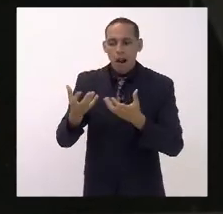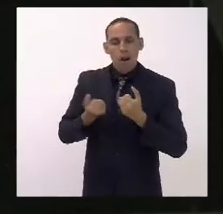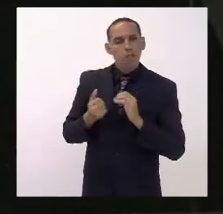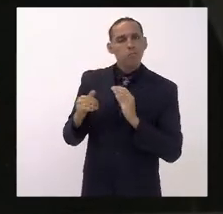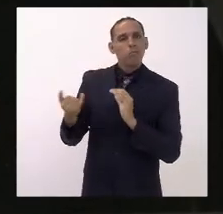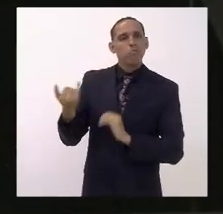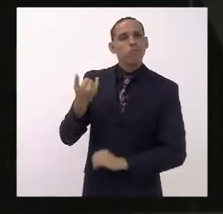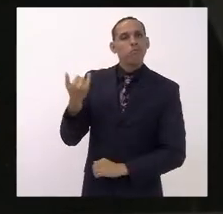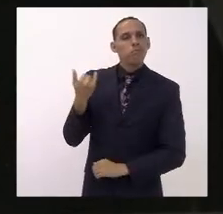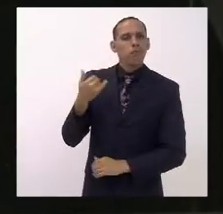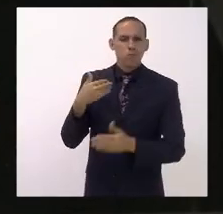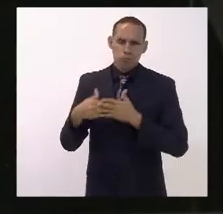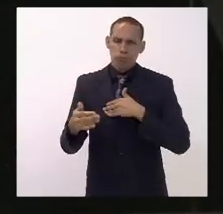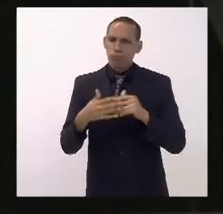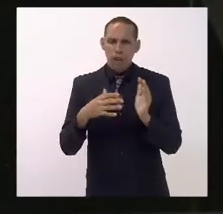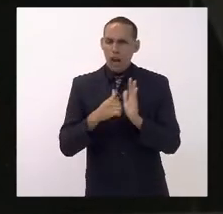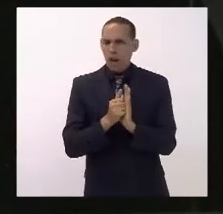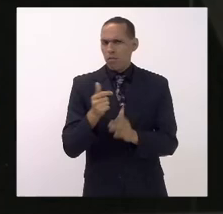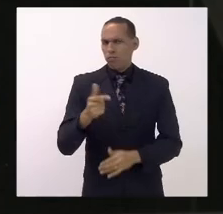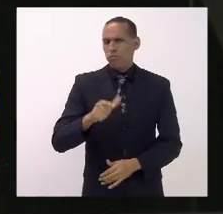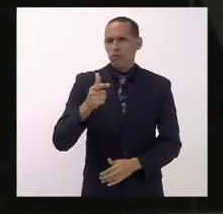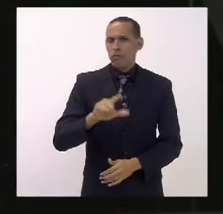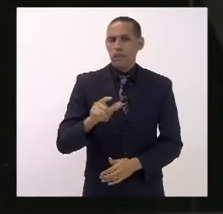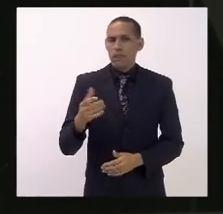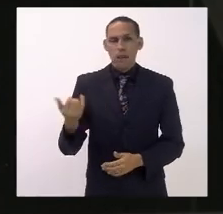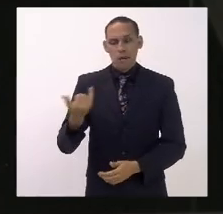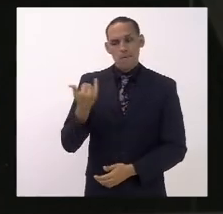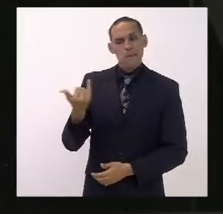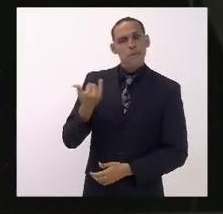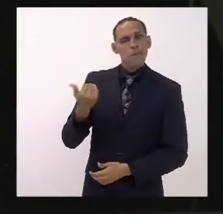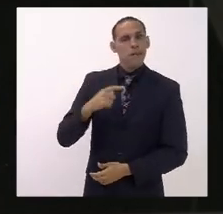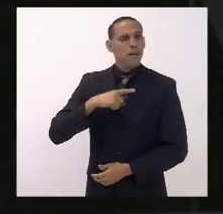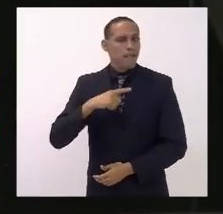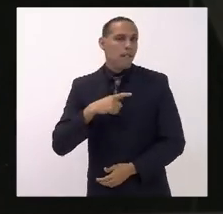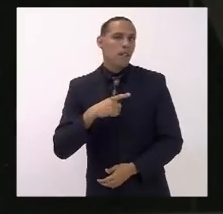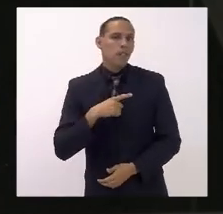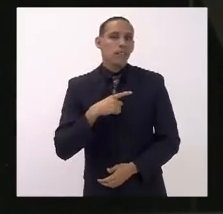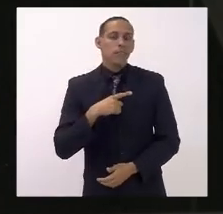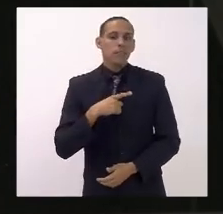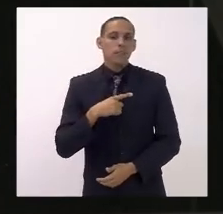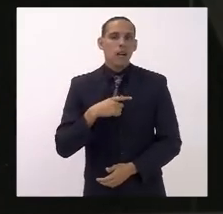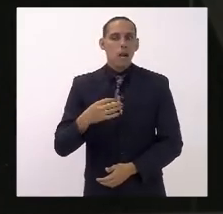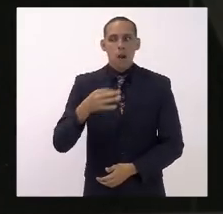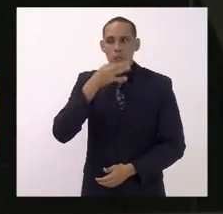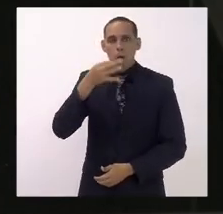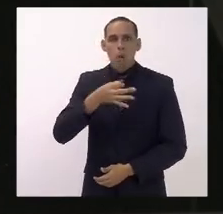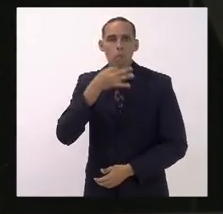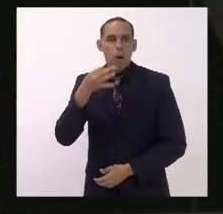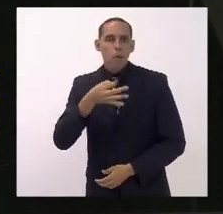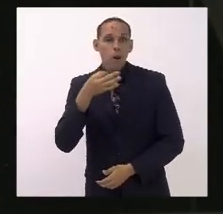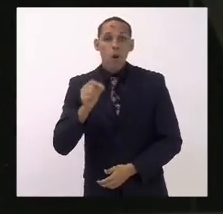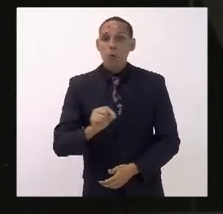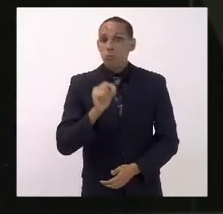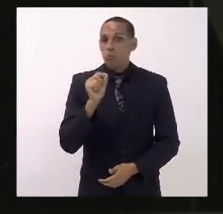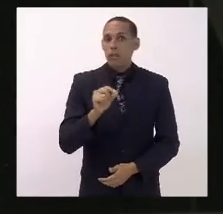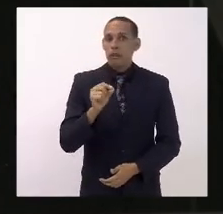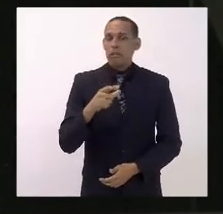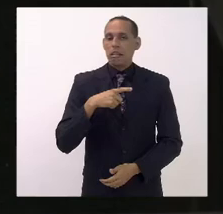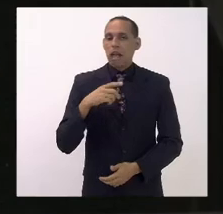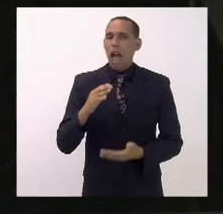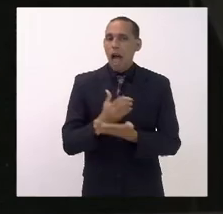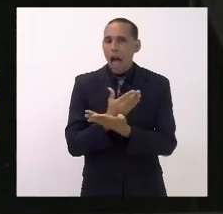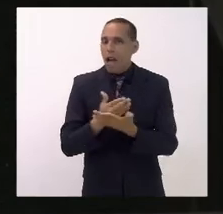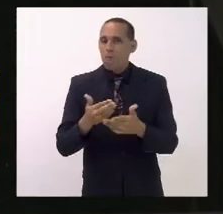recebe, independentemente de estar cadastrado, ele recebe o aviso, não é, e um alerta de que vai ter